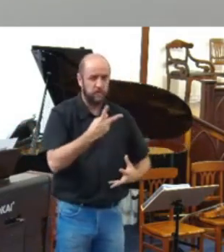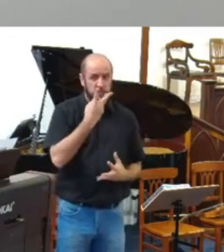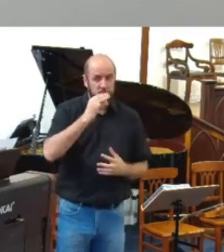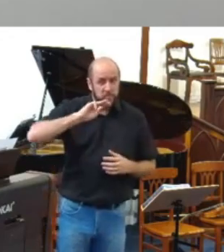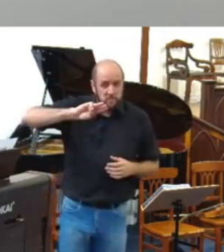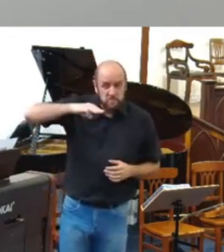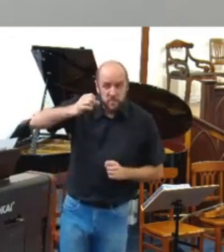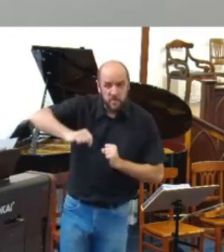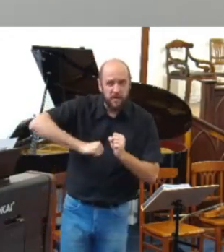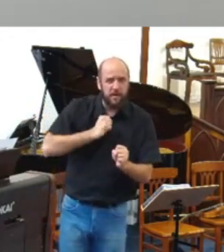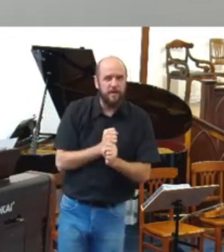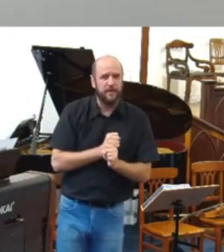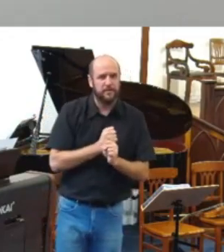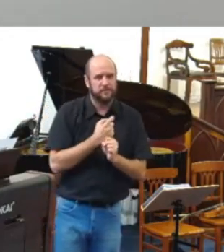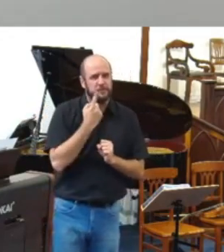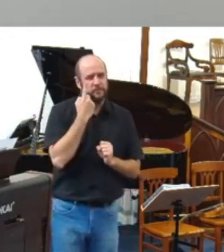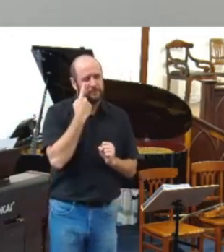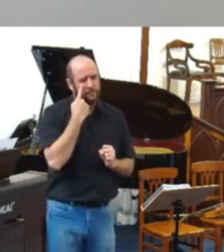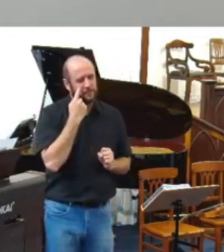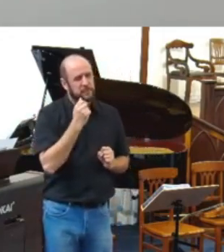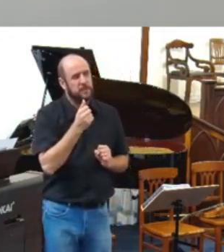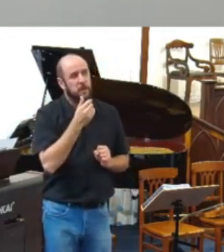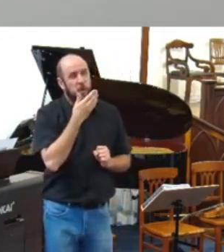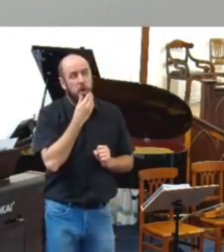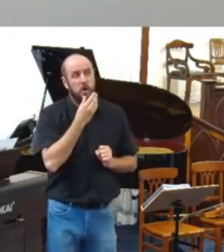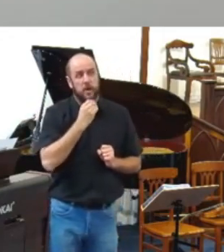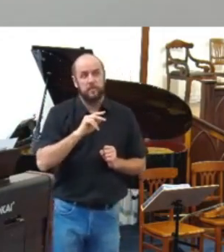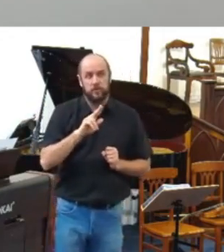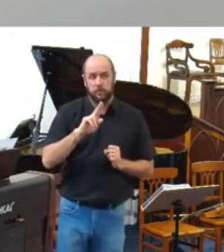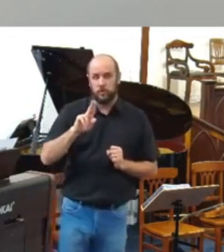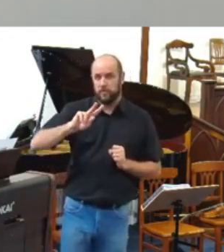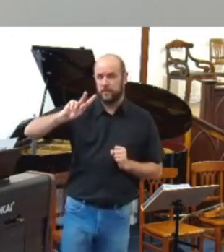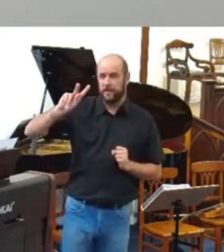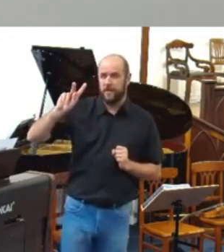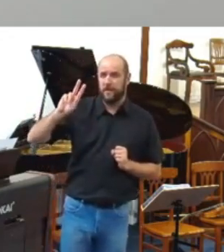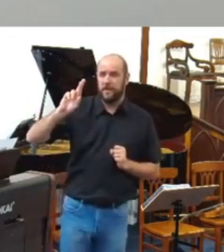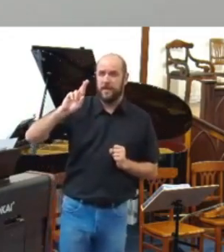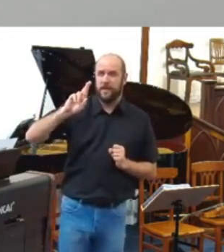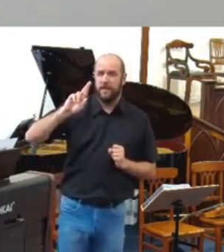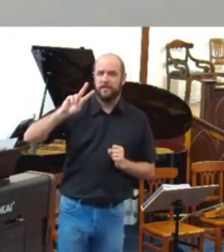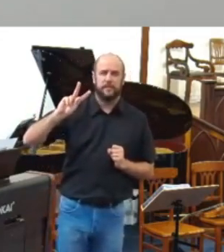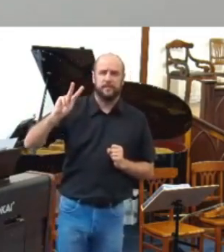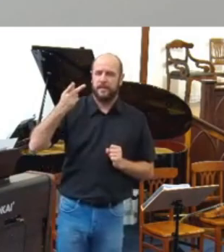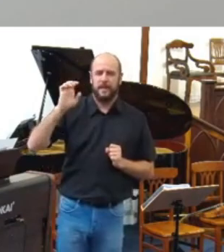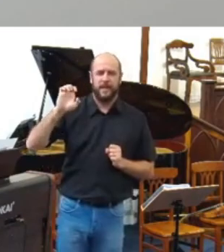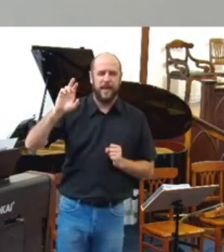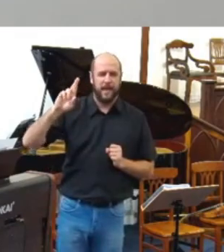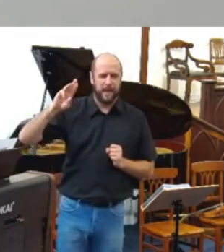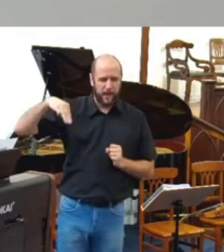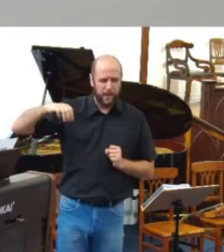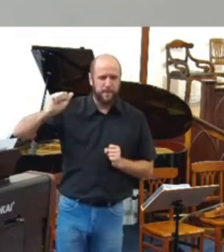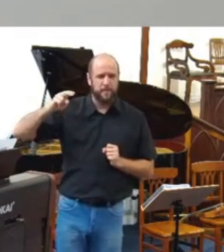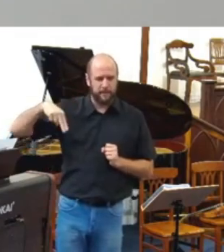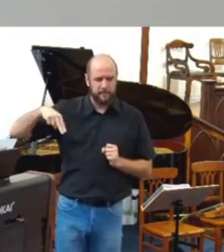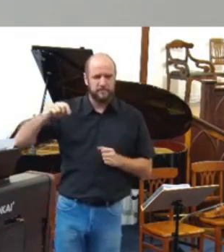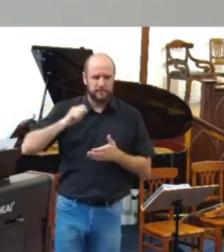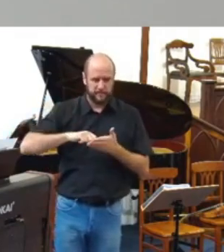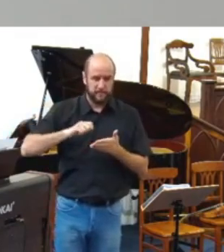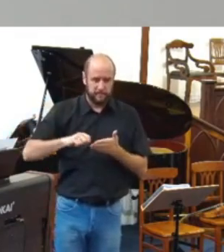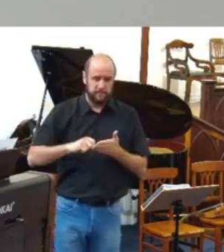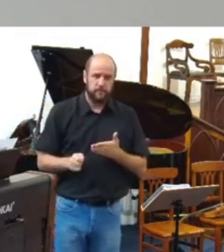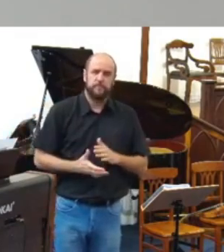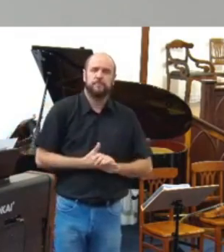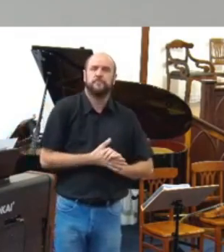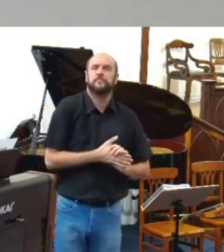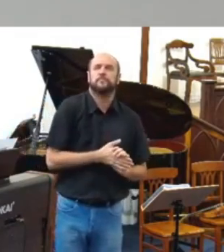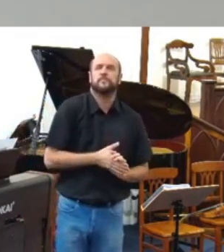2000 anos. Vejam o que Herman Bavinck, um teólogo também muito conhecido por nós, no seu livro A Grande Obra de